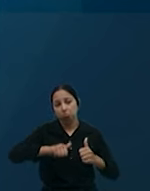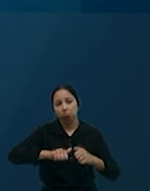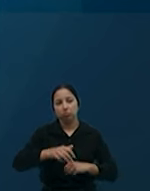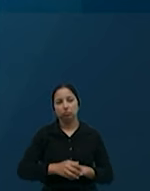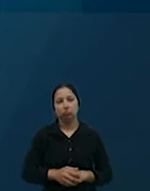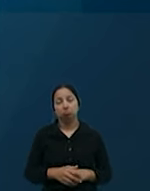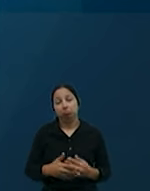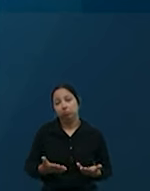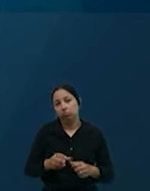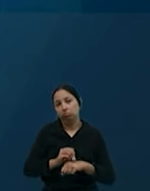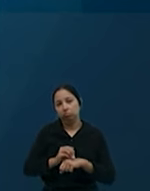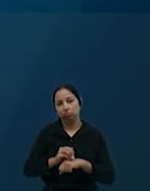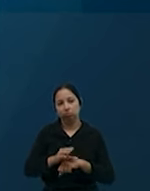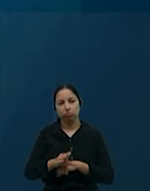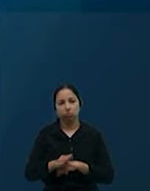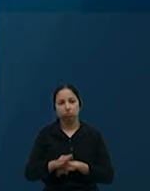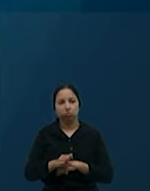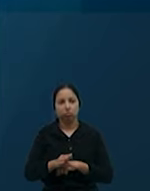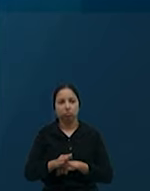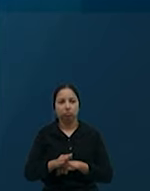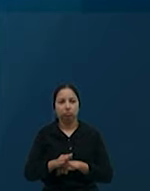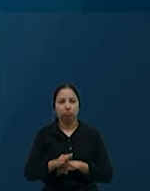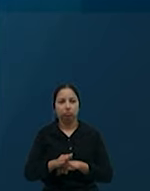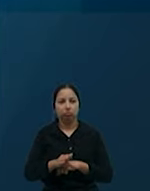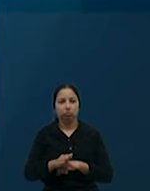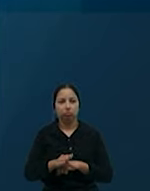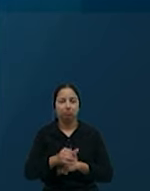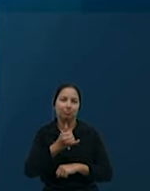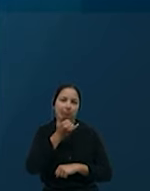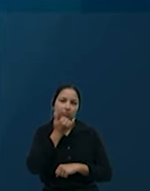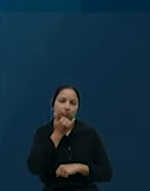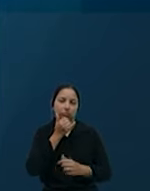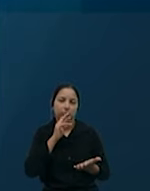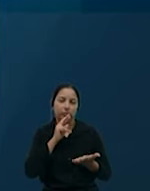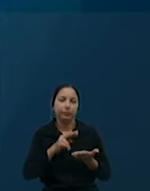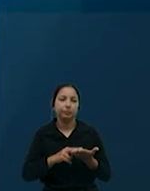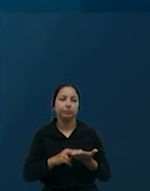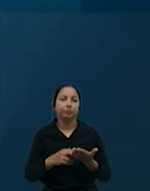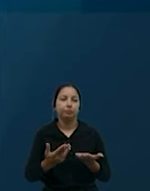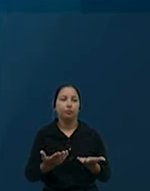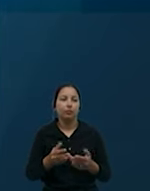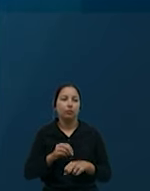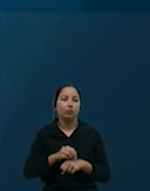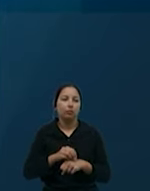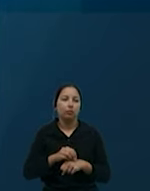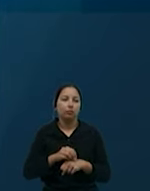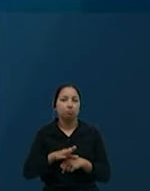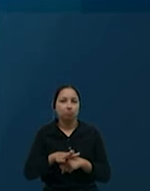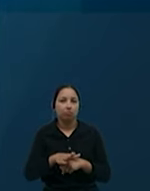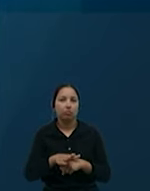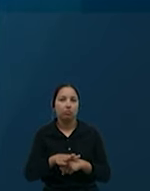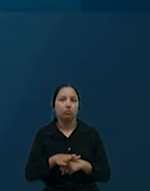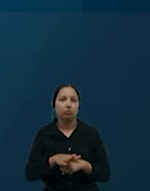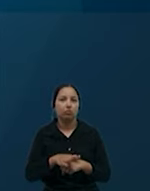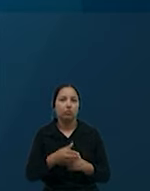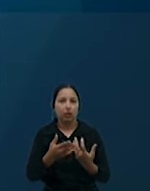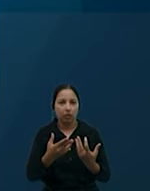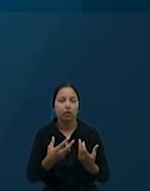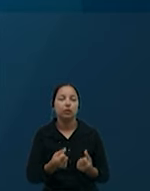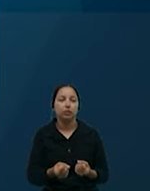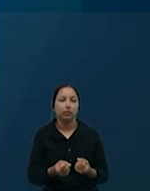primeiro momento, né, o conhecimento, pedindo vênia ao doutor relator, pediria o conhecimento do